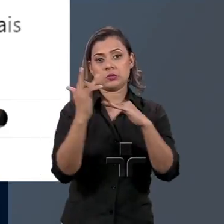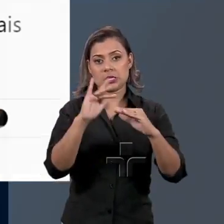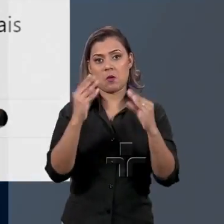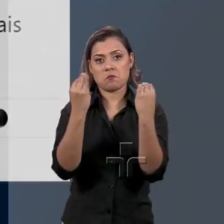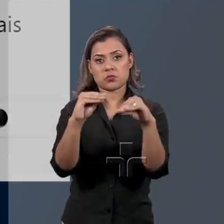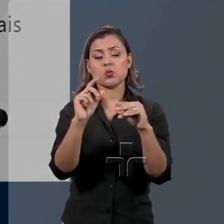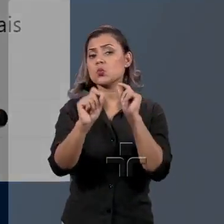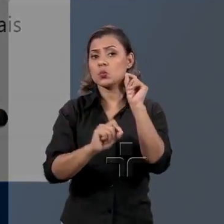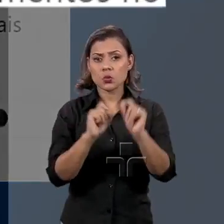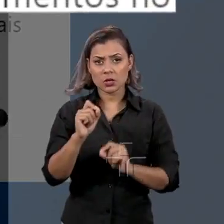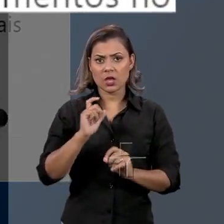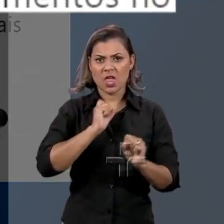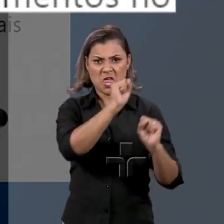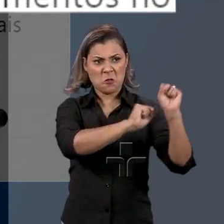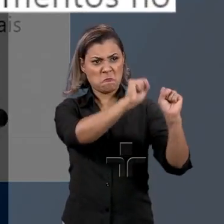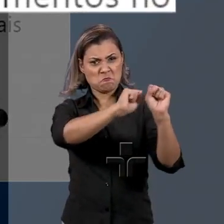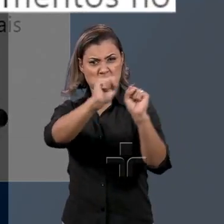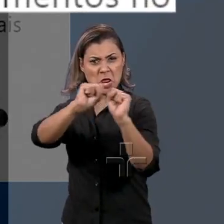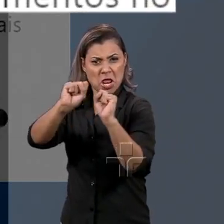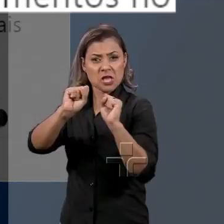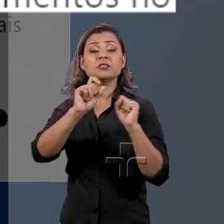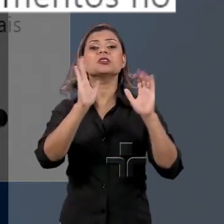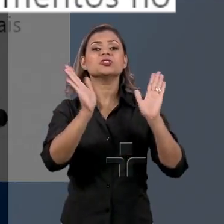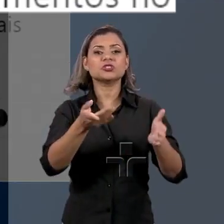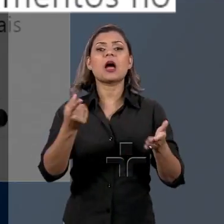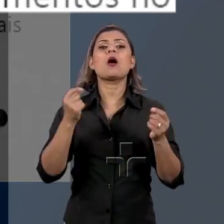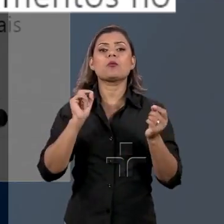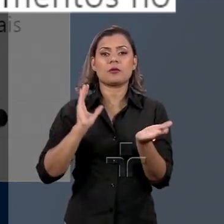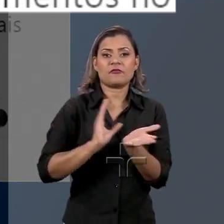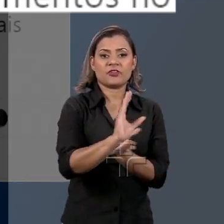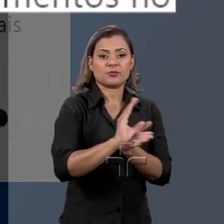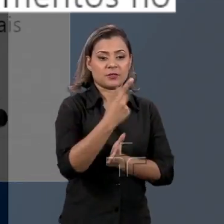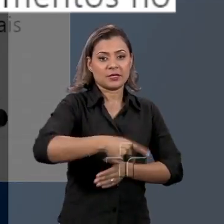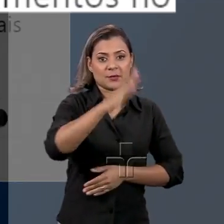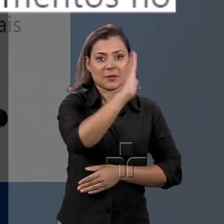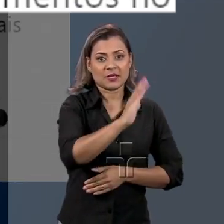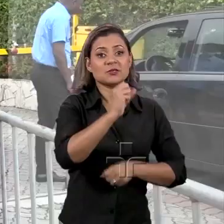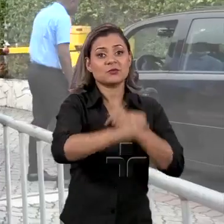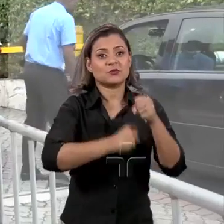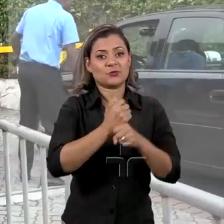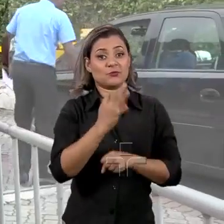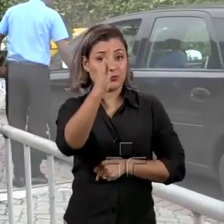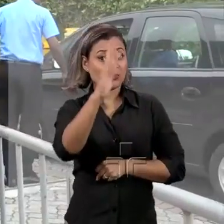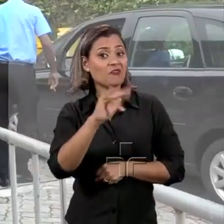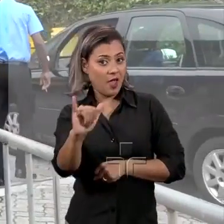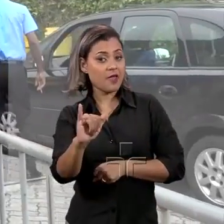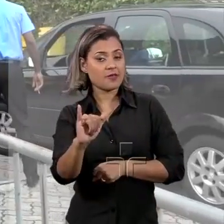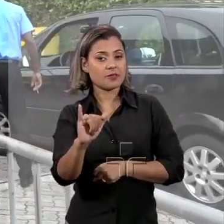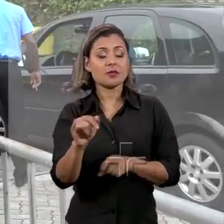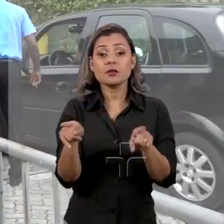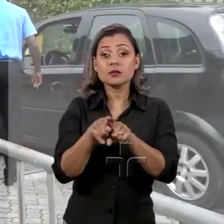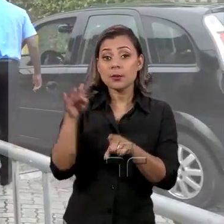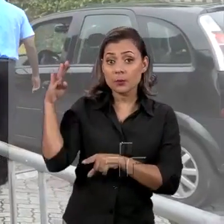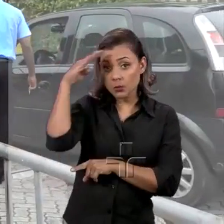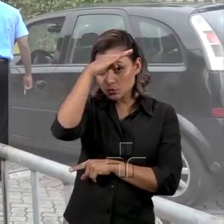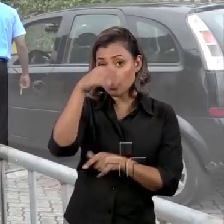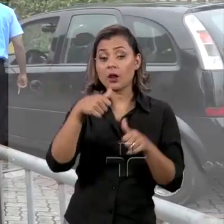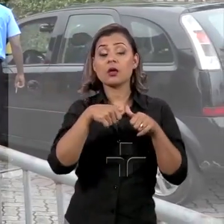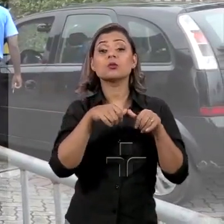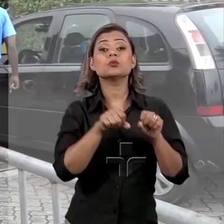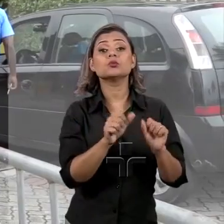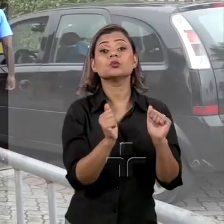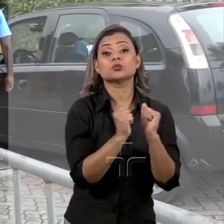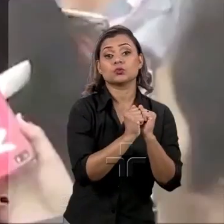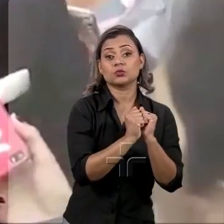sociais que grandes empresas já anunciaram investimentos no Brasil nos próximos anos. Enquanto o presidente eleito estava com